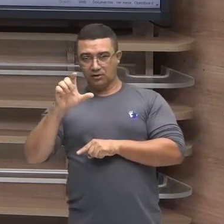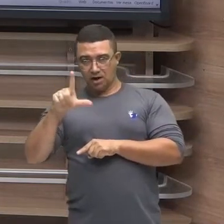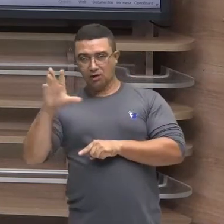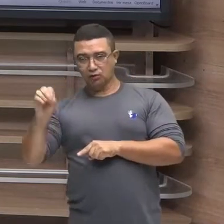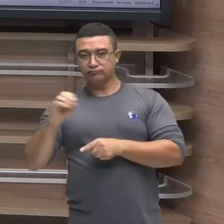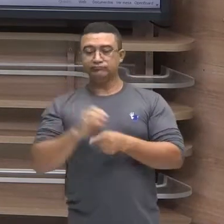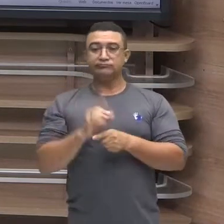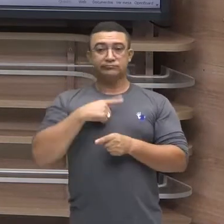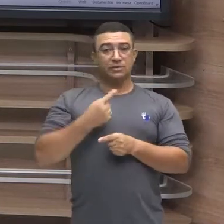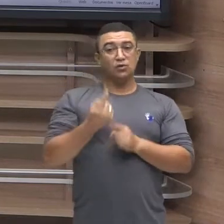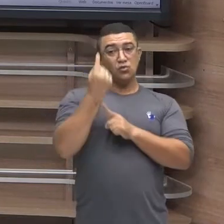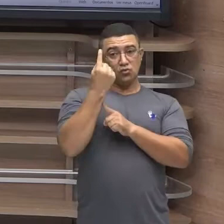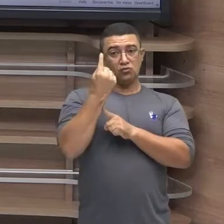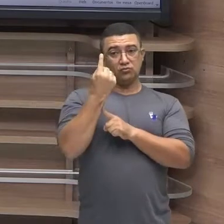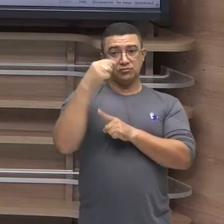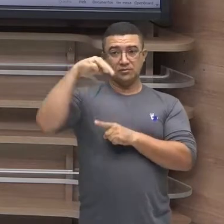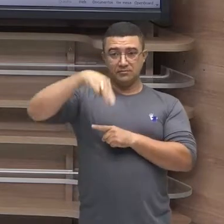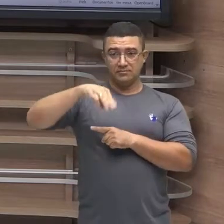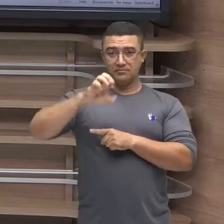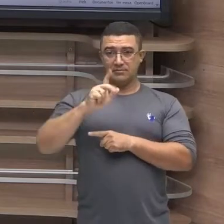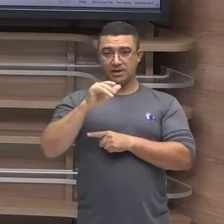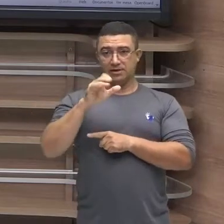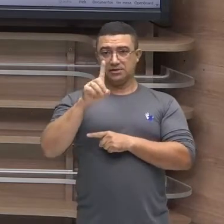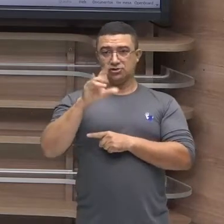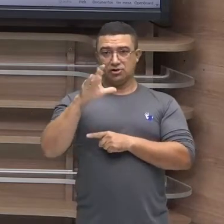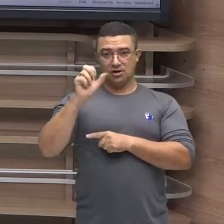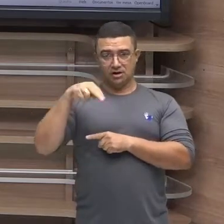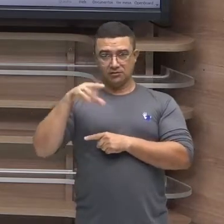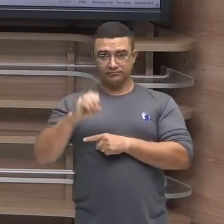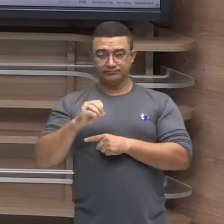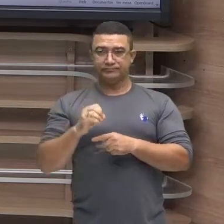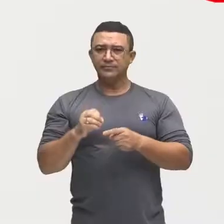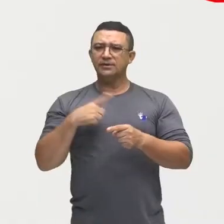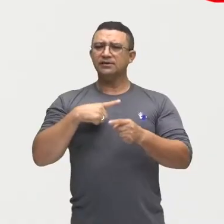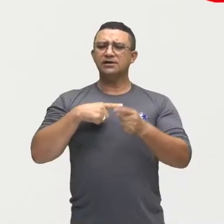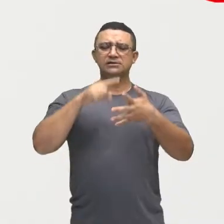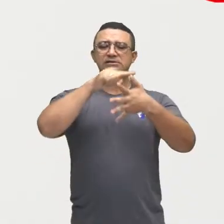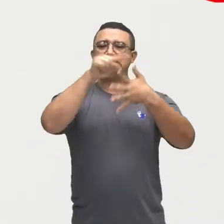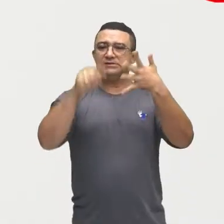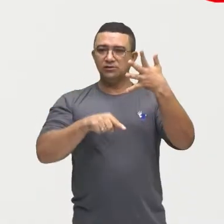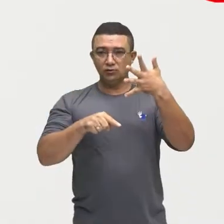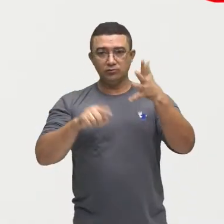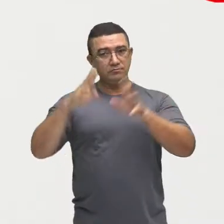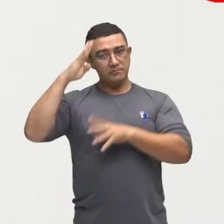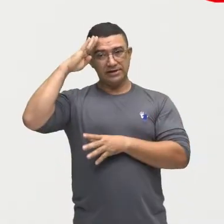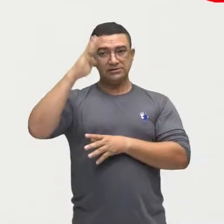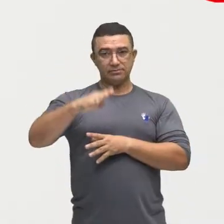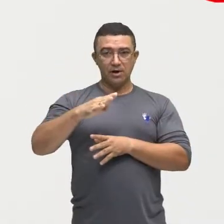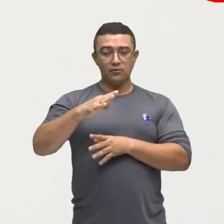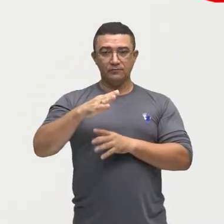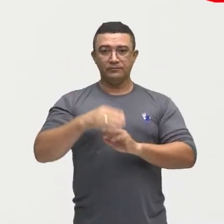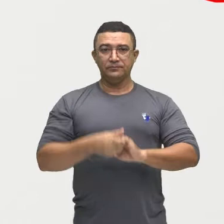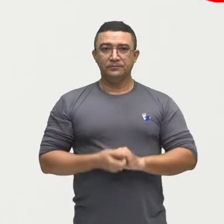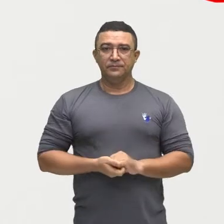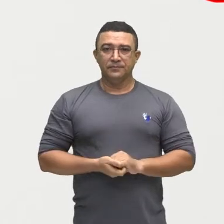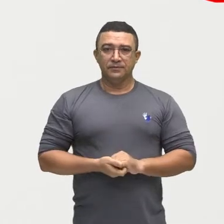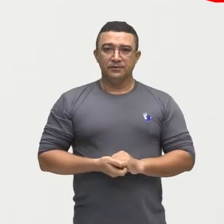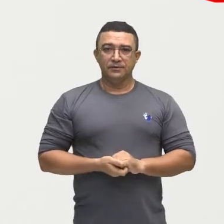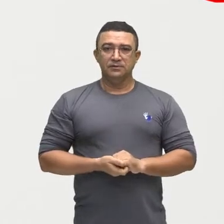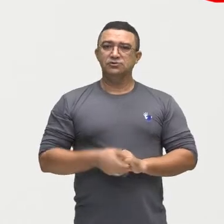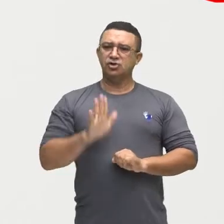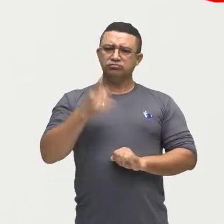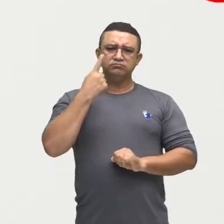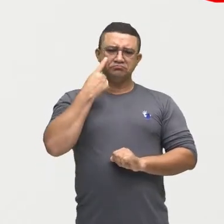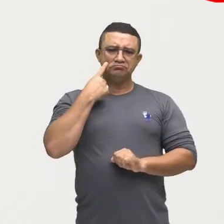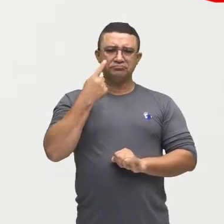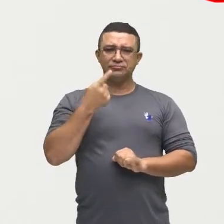Aí nós temos 5 principais paralelos, tá bom? Aí vamos observar os outros. Além dos trópicos, né, que a gente já viu,